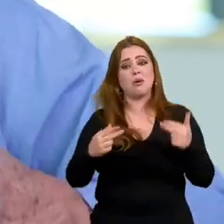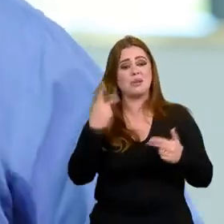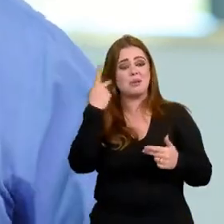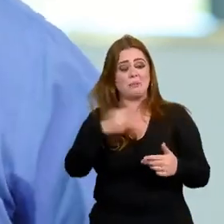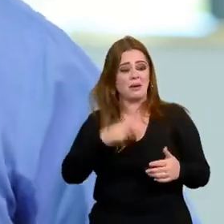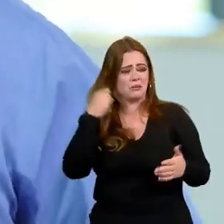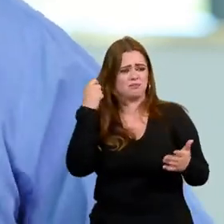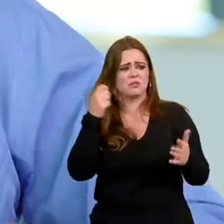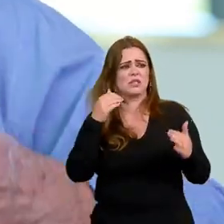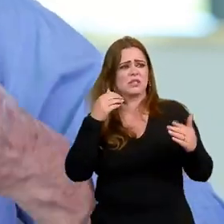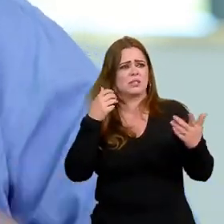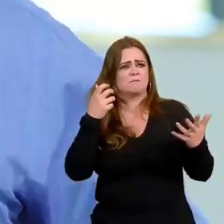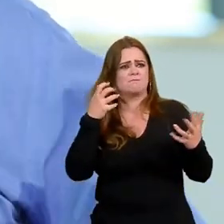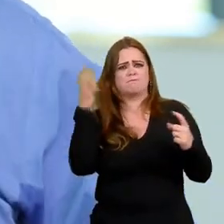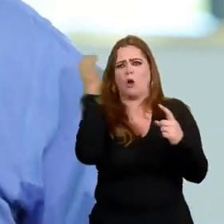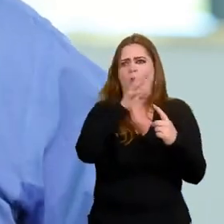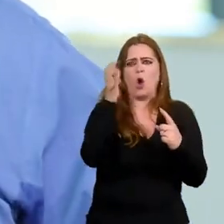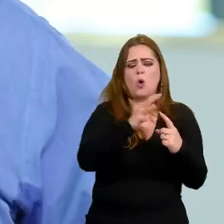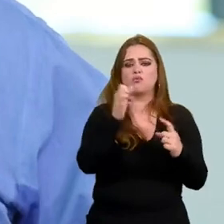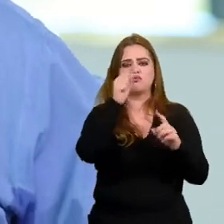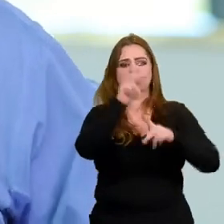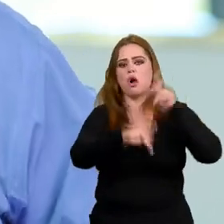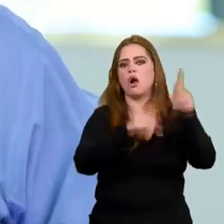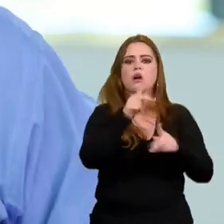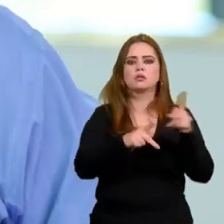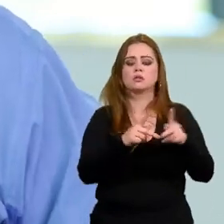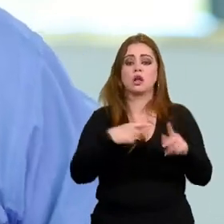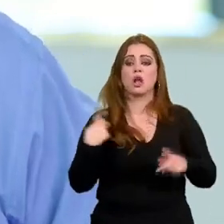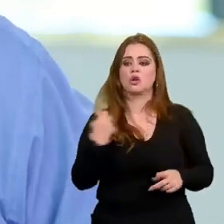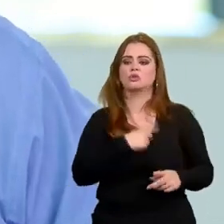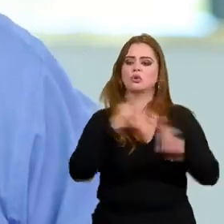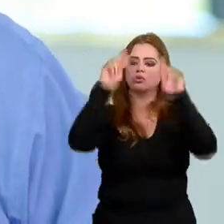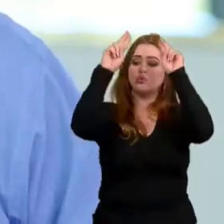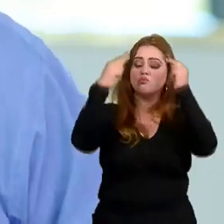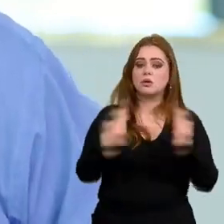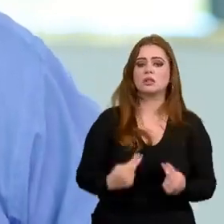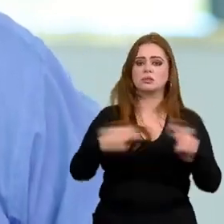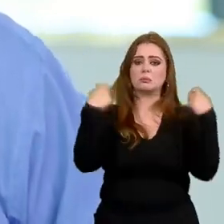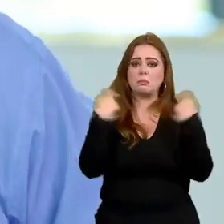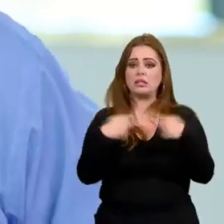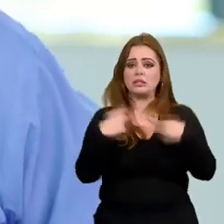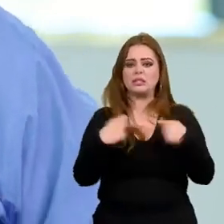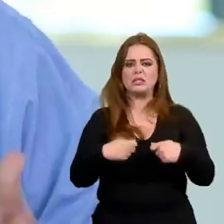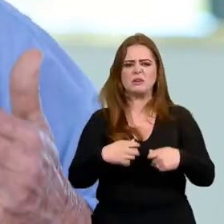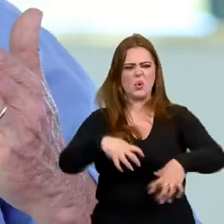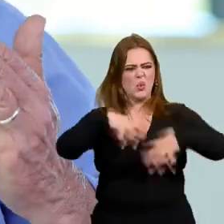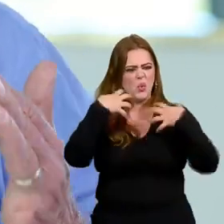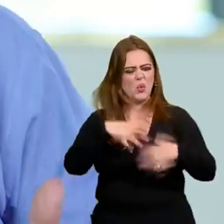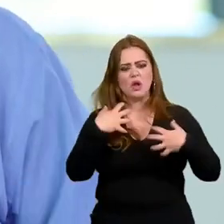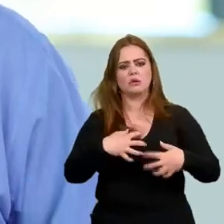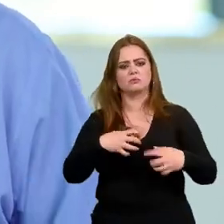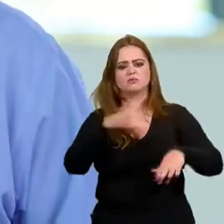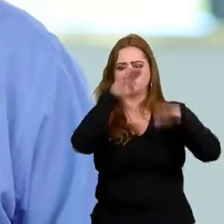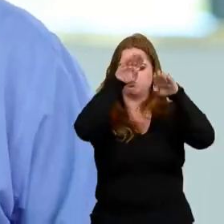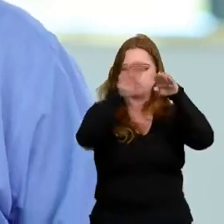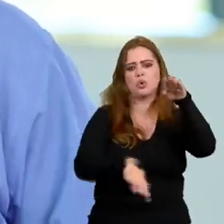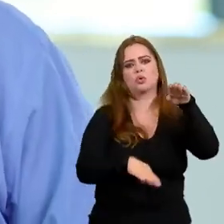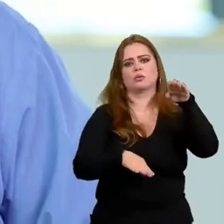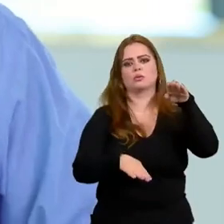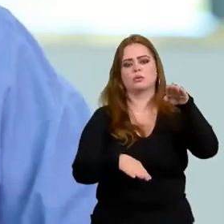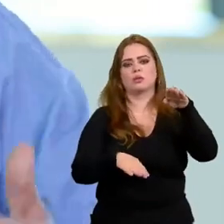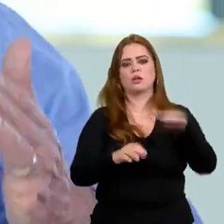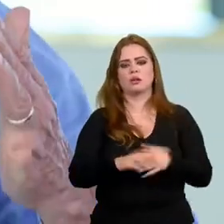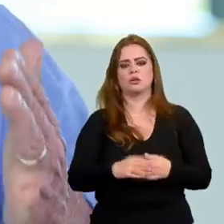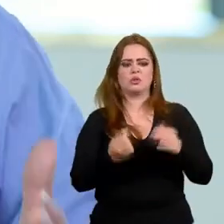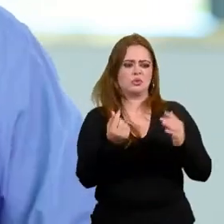Nós, seres humanos, humanistas, temos que ficar indignados com a desigualdade salarial, a desigualdade